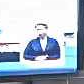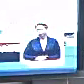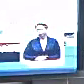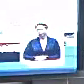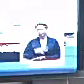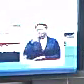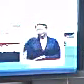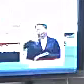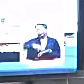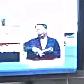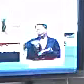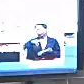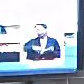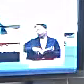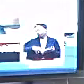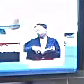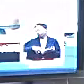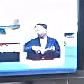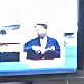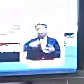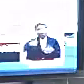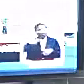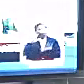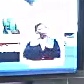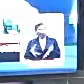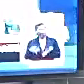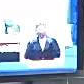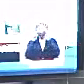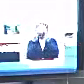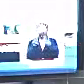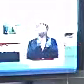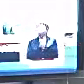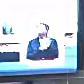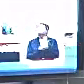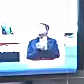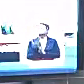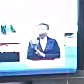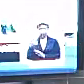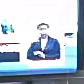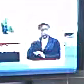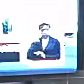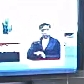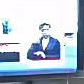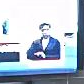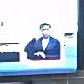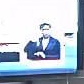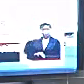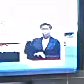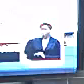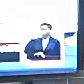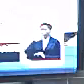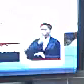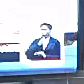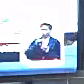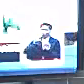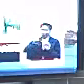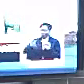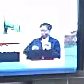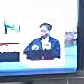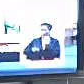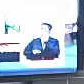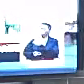ler então eu já vi e várias vezes você é bonito vírgula mas ela é feia